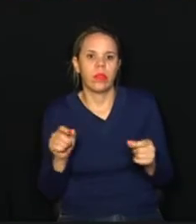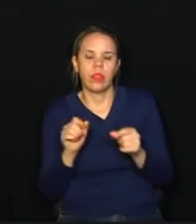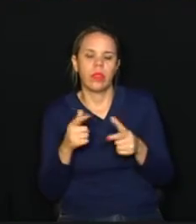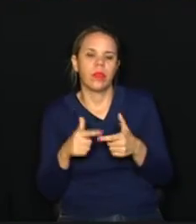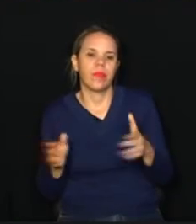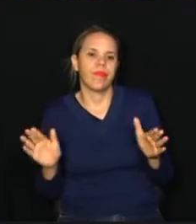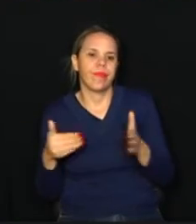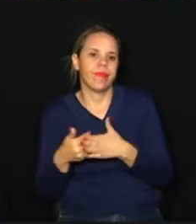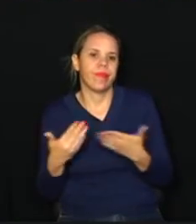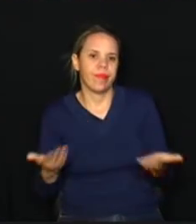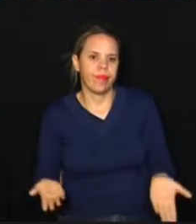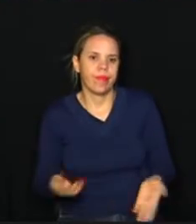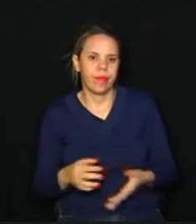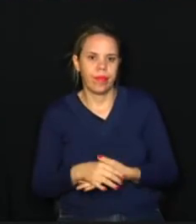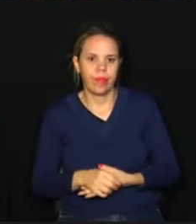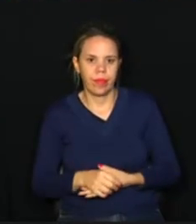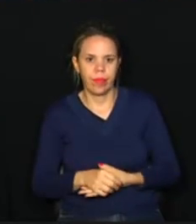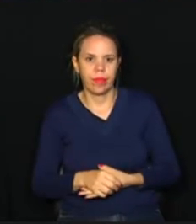né?